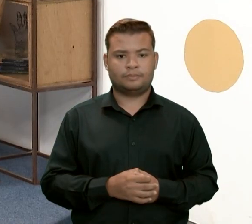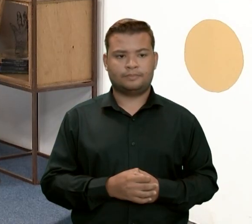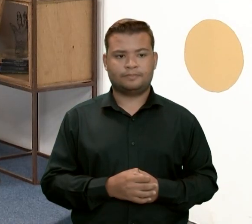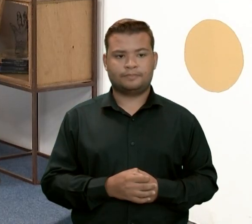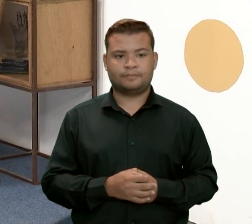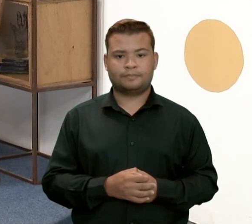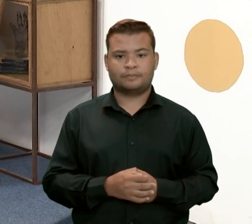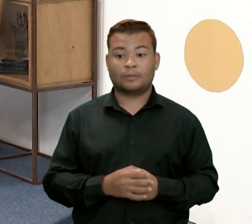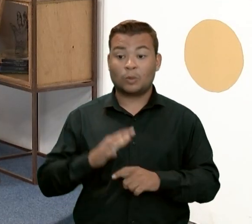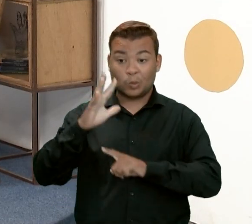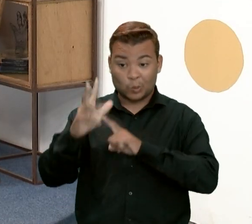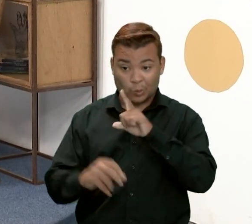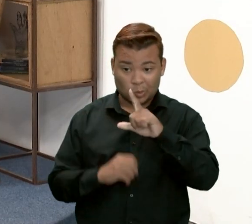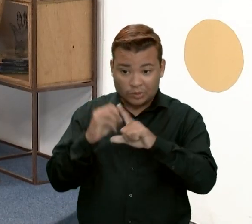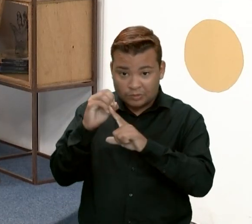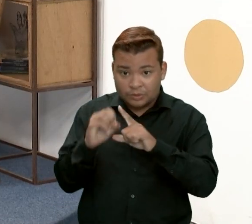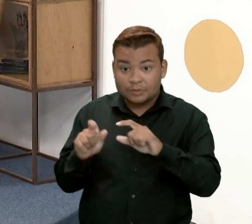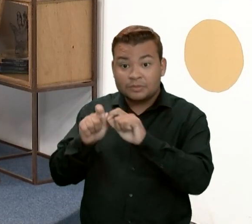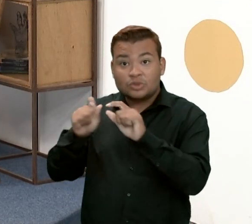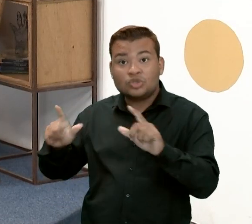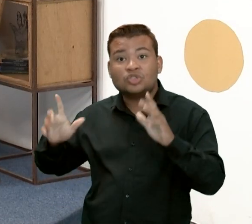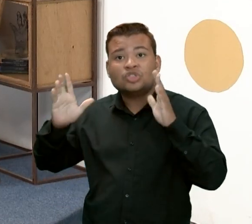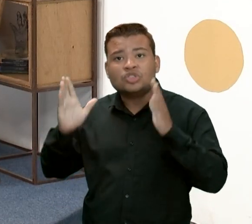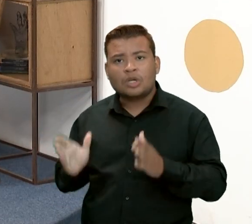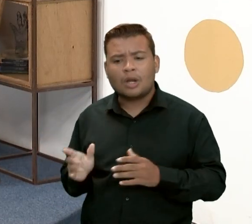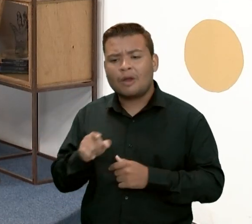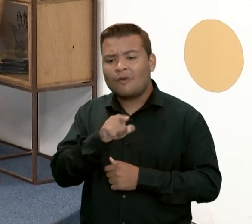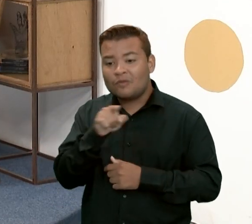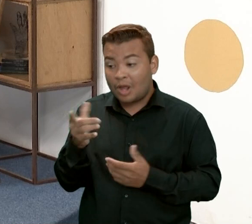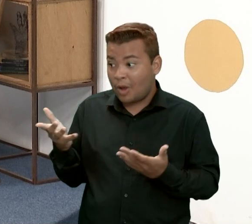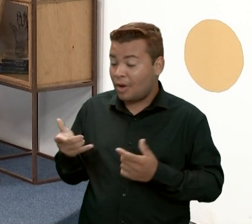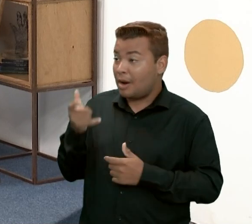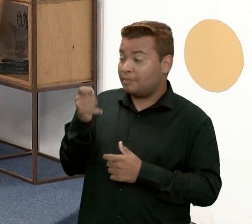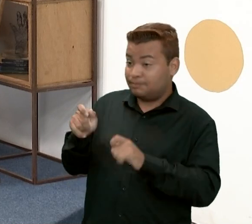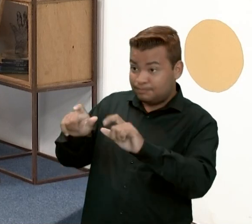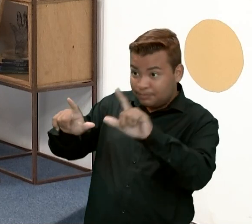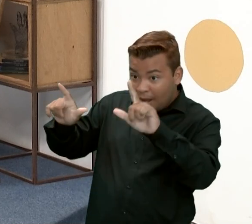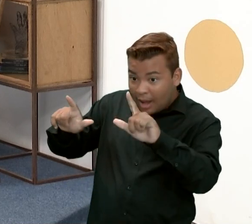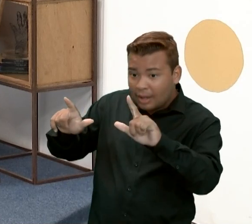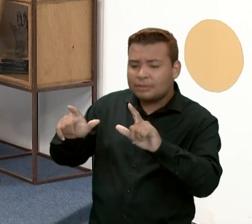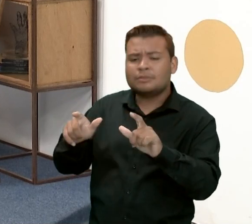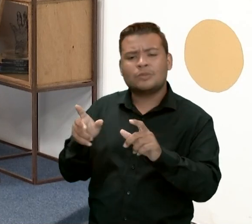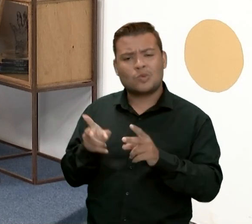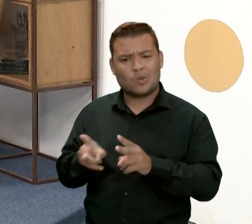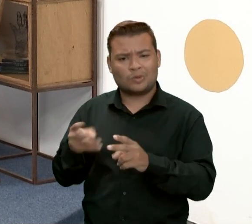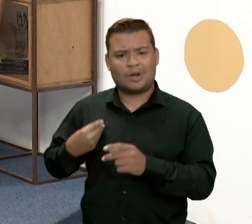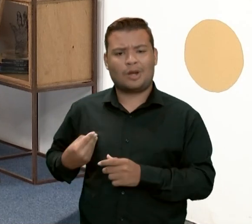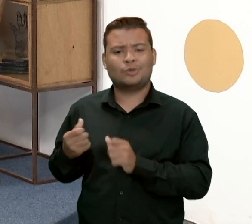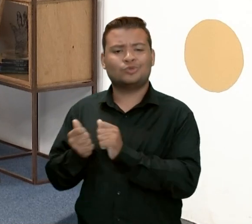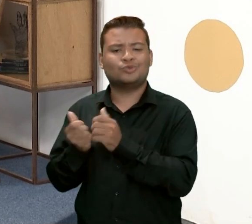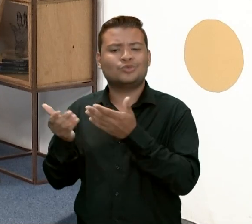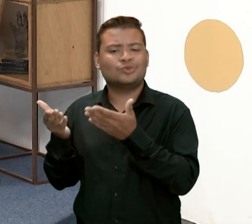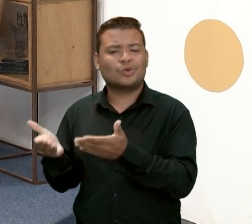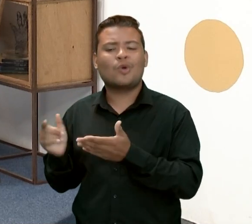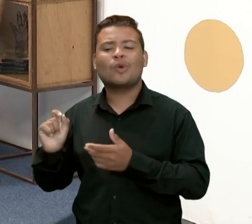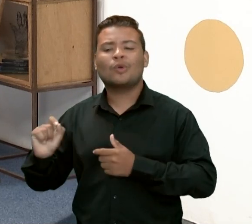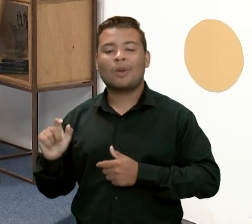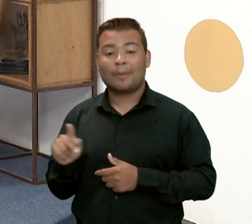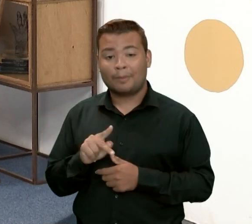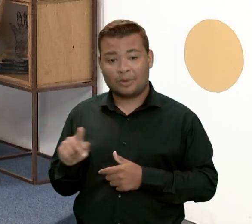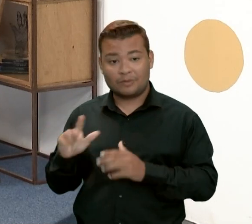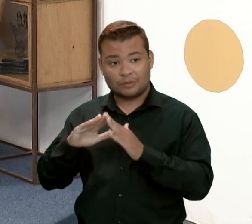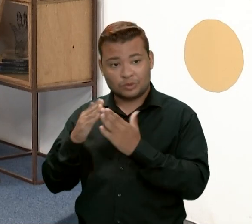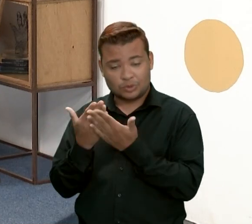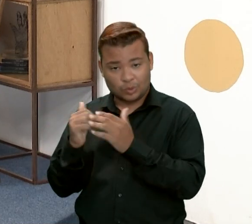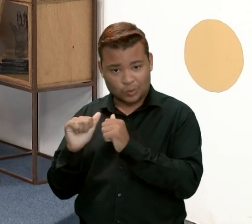Já estamos de volta com o Mundo UFG. Para você que está chegando agora, continua aqui comigo no estúdio, de volta aqui a professora da Escola